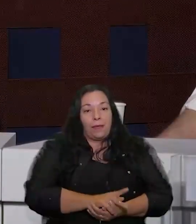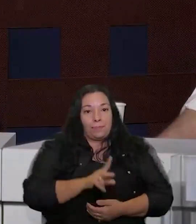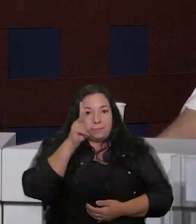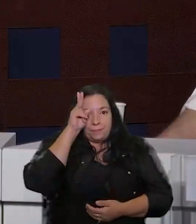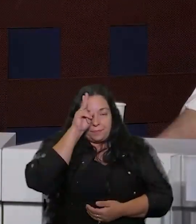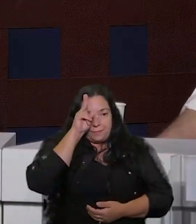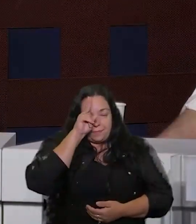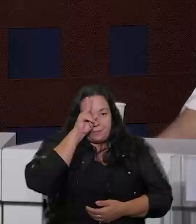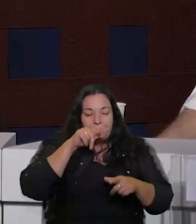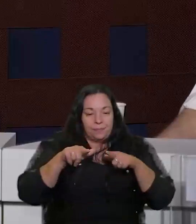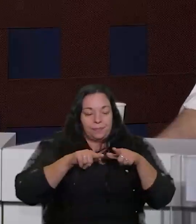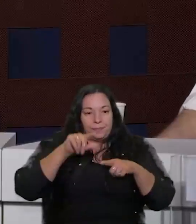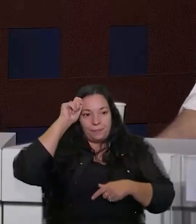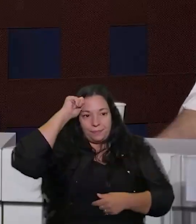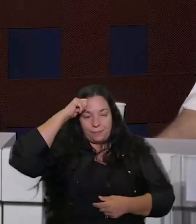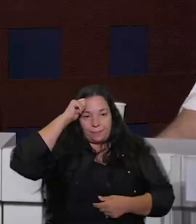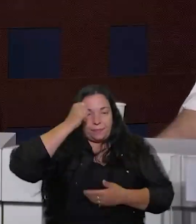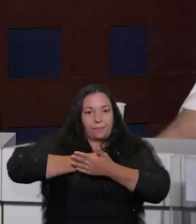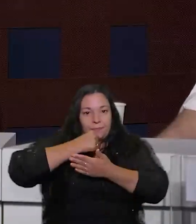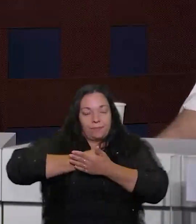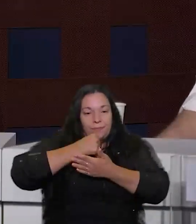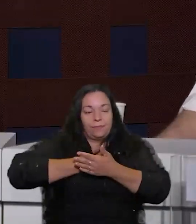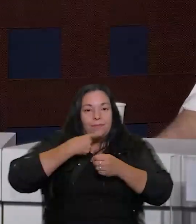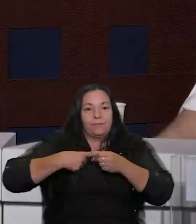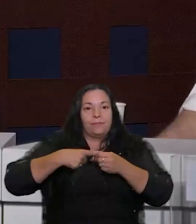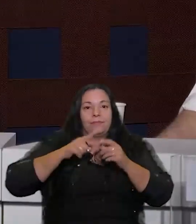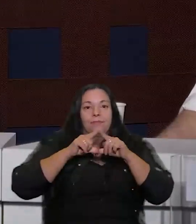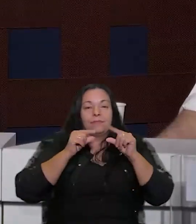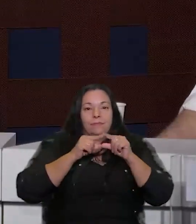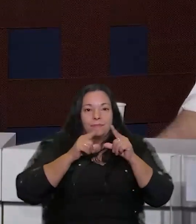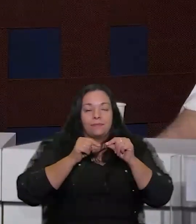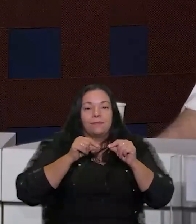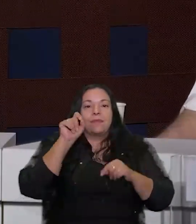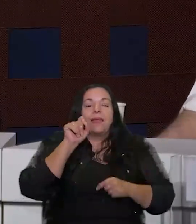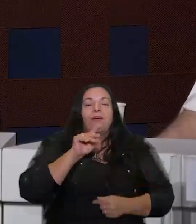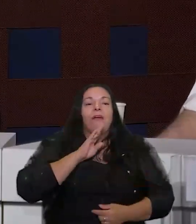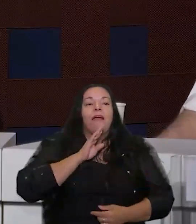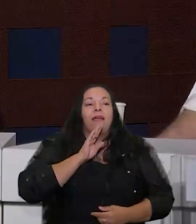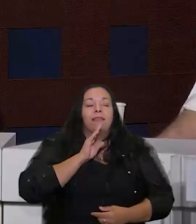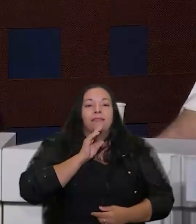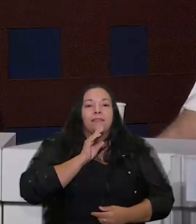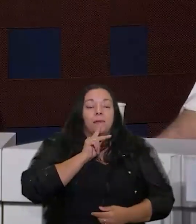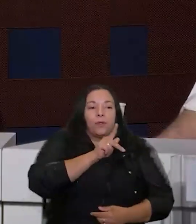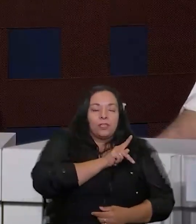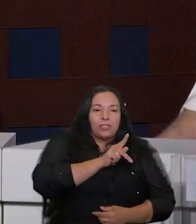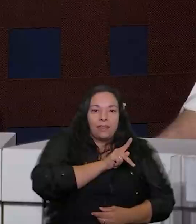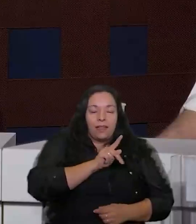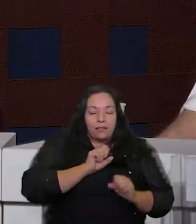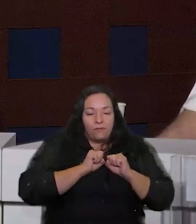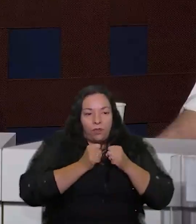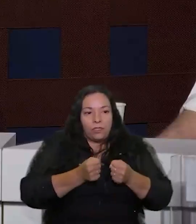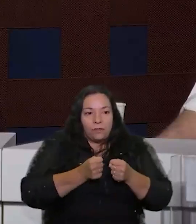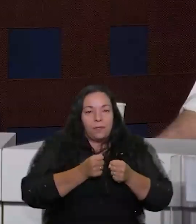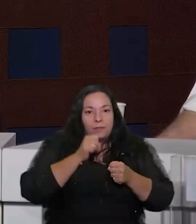trabalhadores negros que foram construir a cidade de Brasília, uma cidade que quem conhece sabe que ela é projetada e marcada fortemente